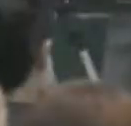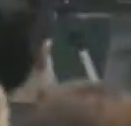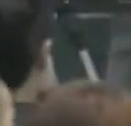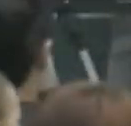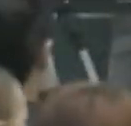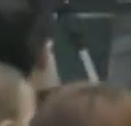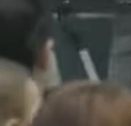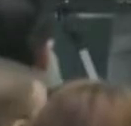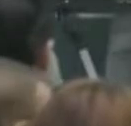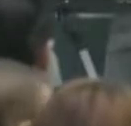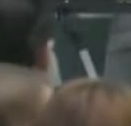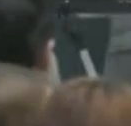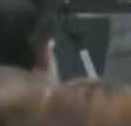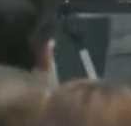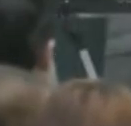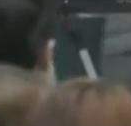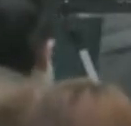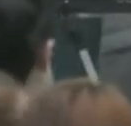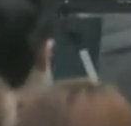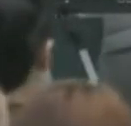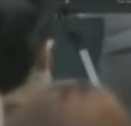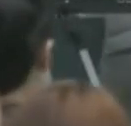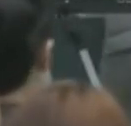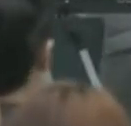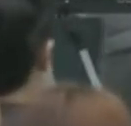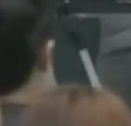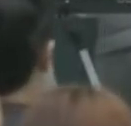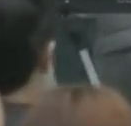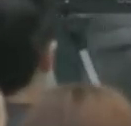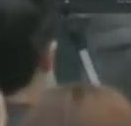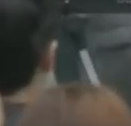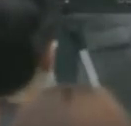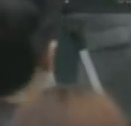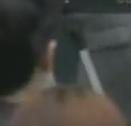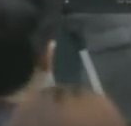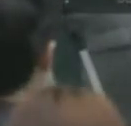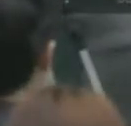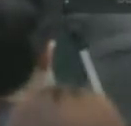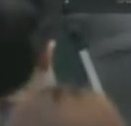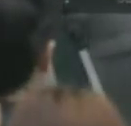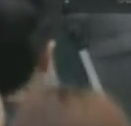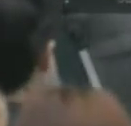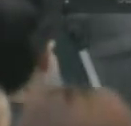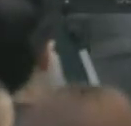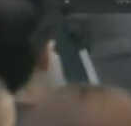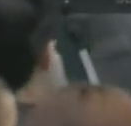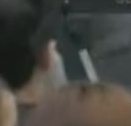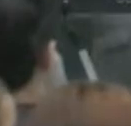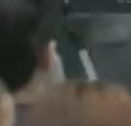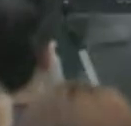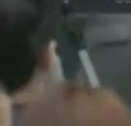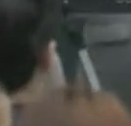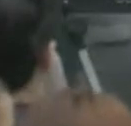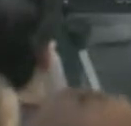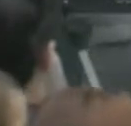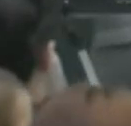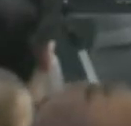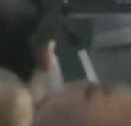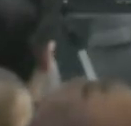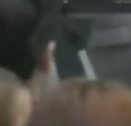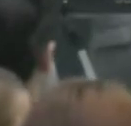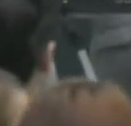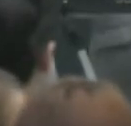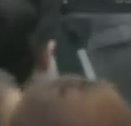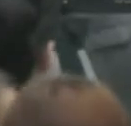e que trouxe para Deus para mim além agora a igreja